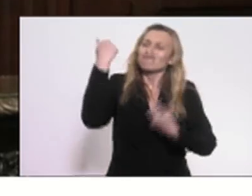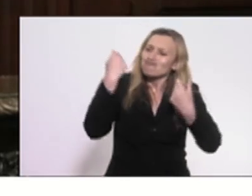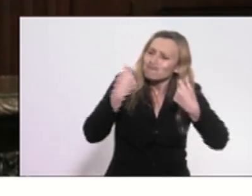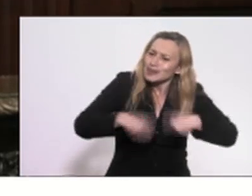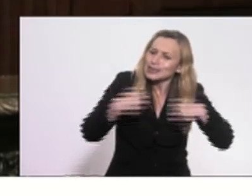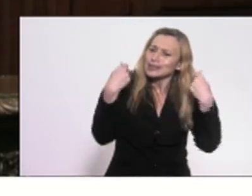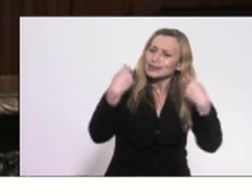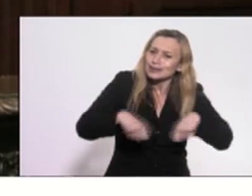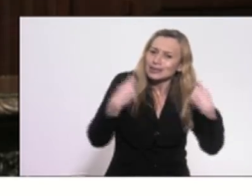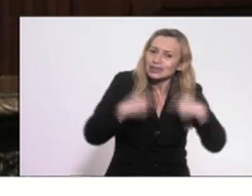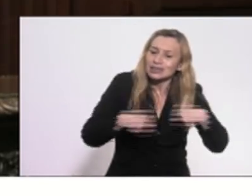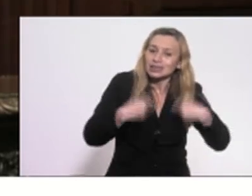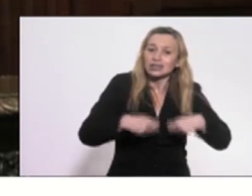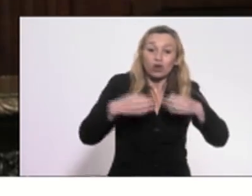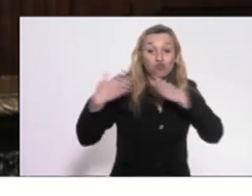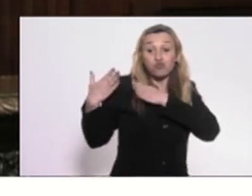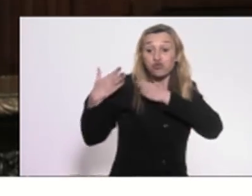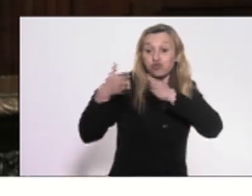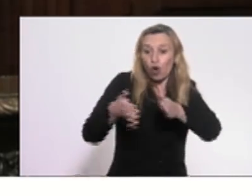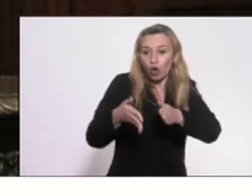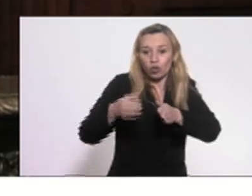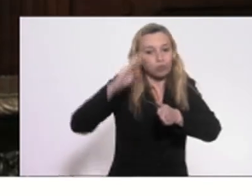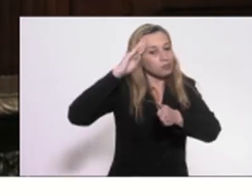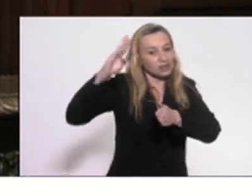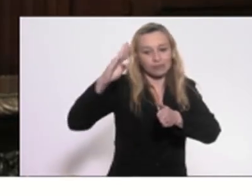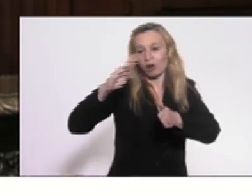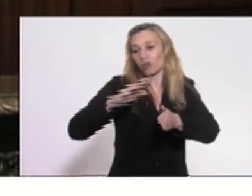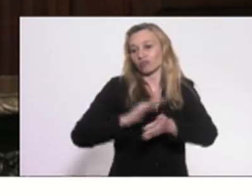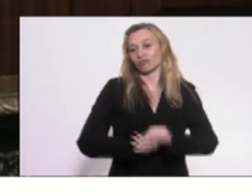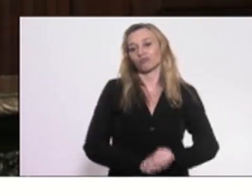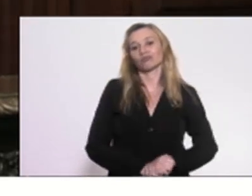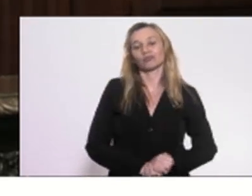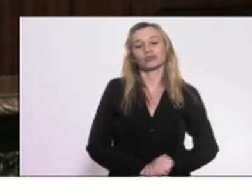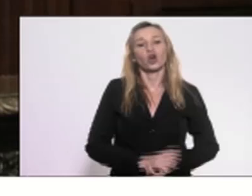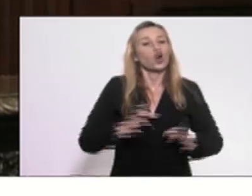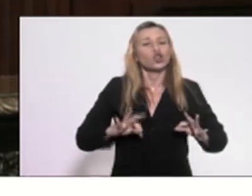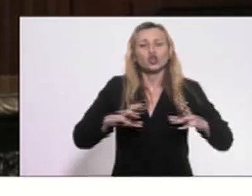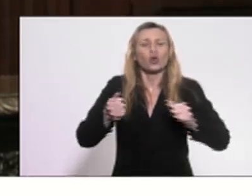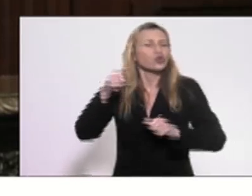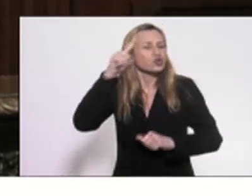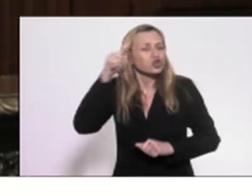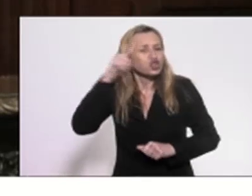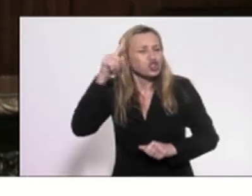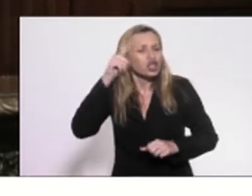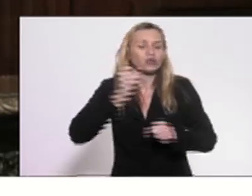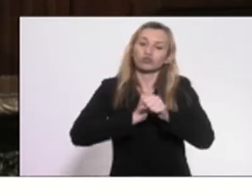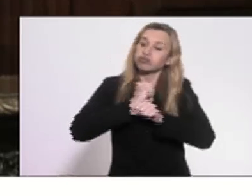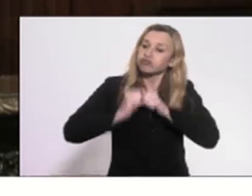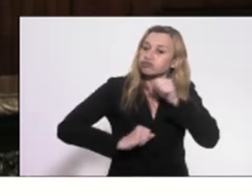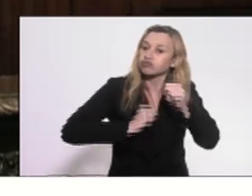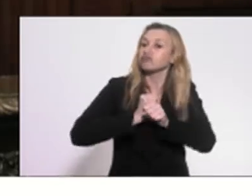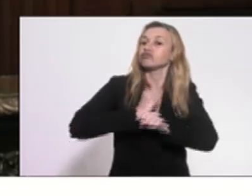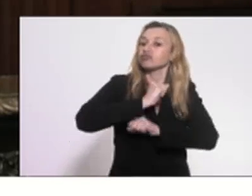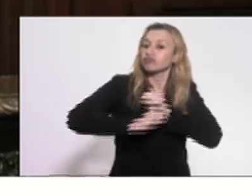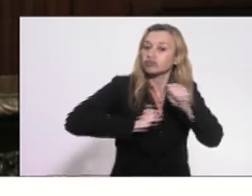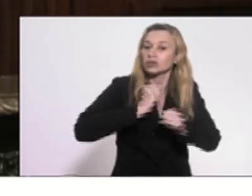precisa um enfoque especial, todos os dias do ano,